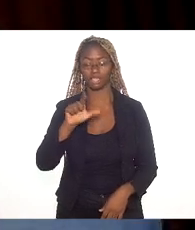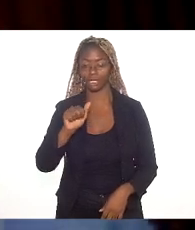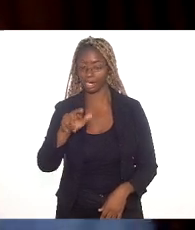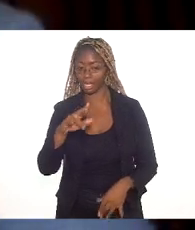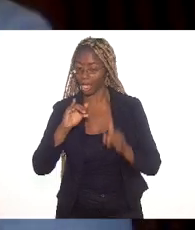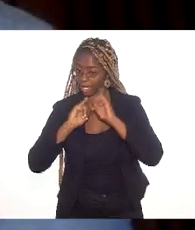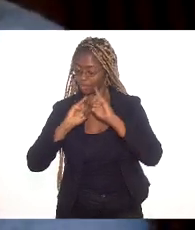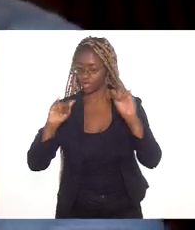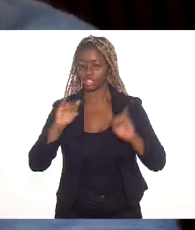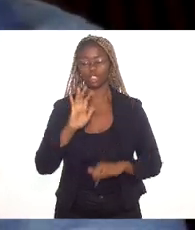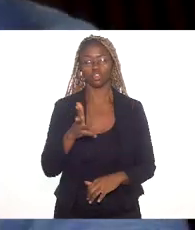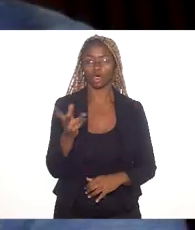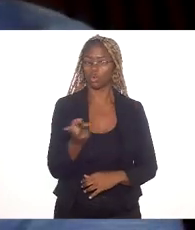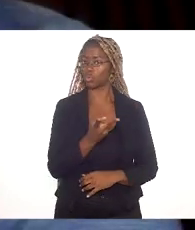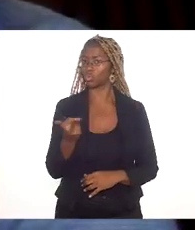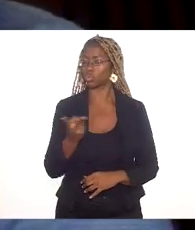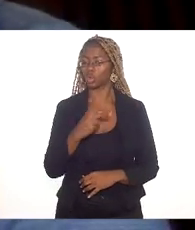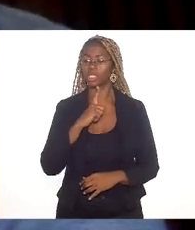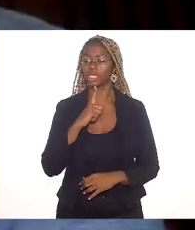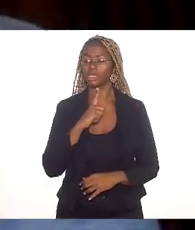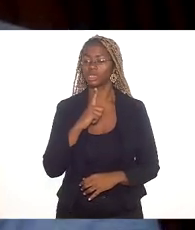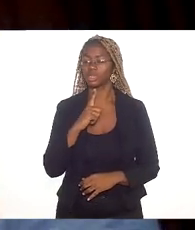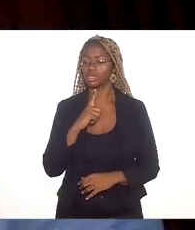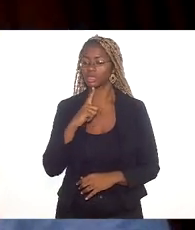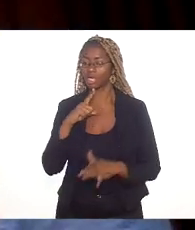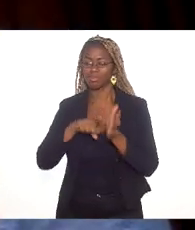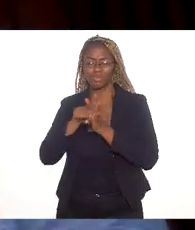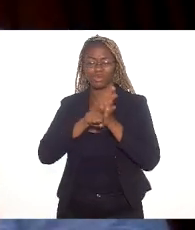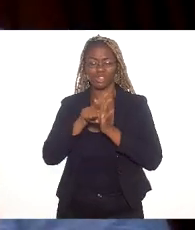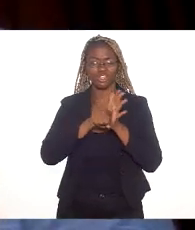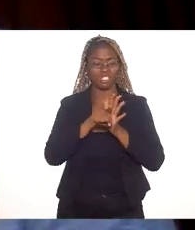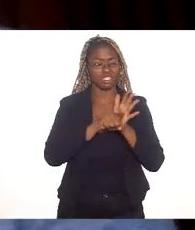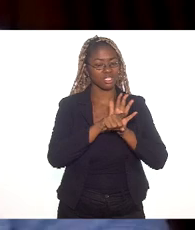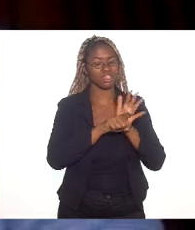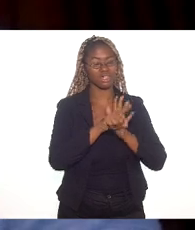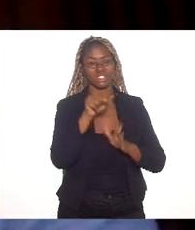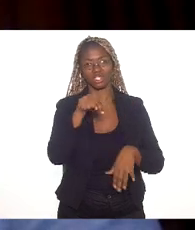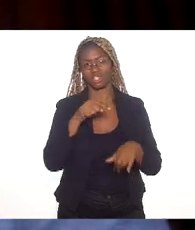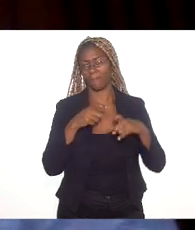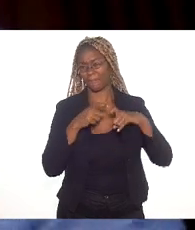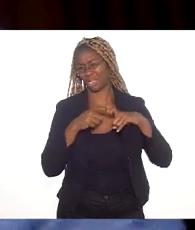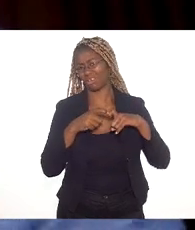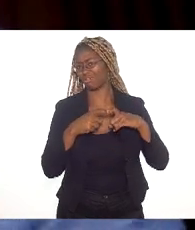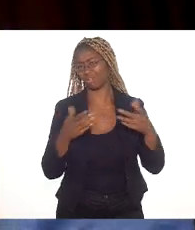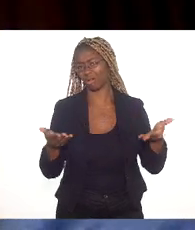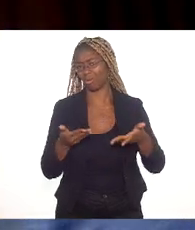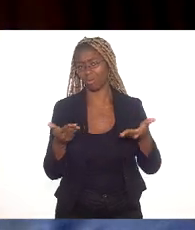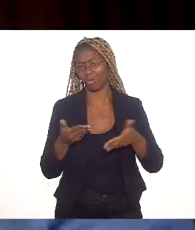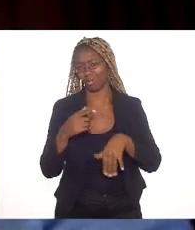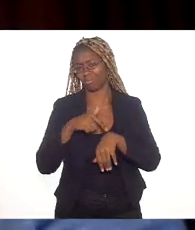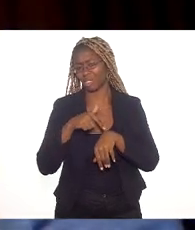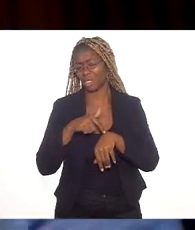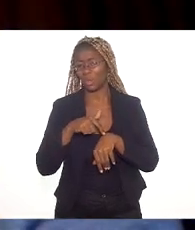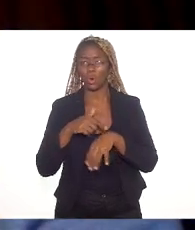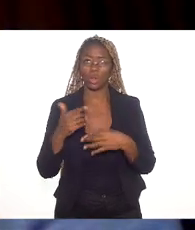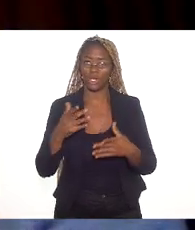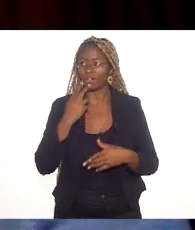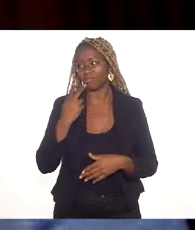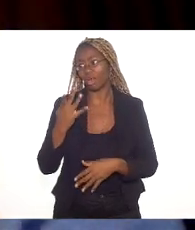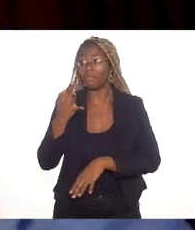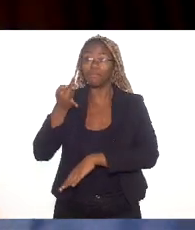avisaram, ambos têm uma consulta médica nesse exato minuto, certo momento, e justificaram a